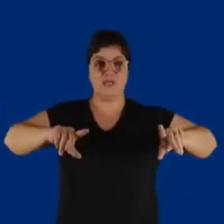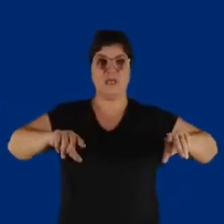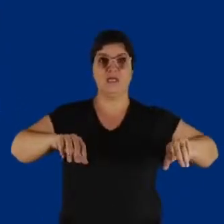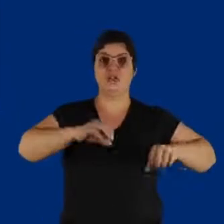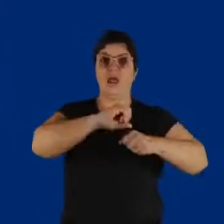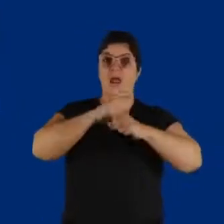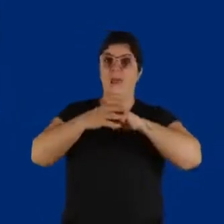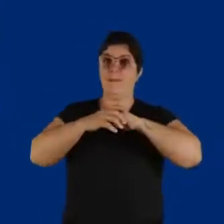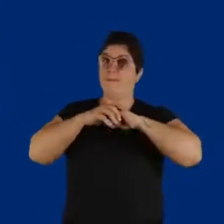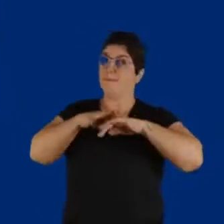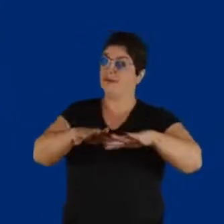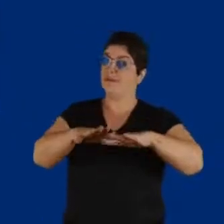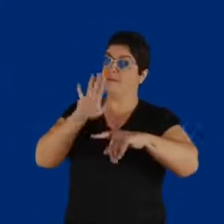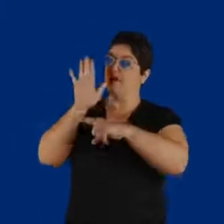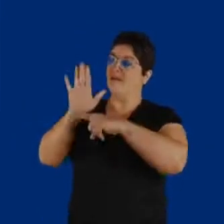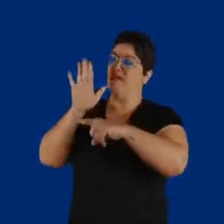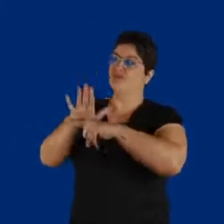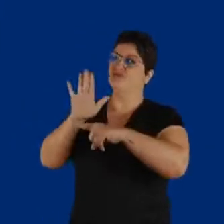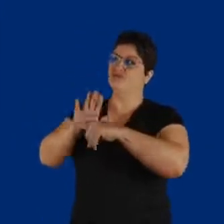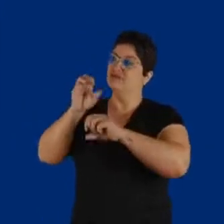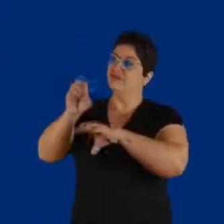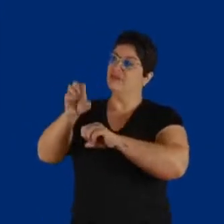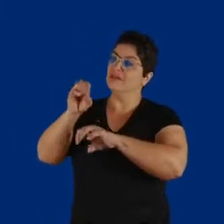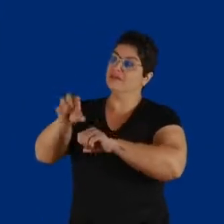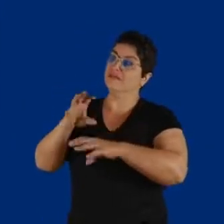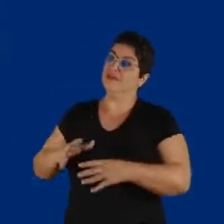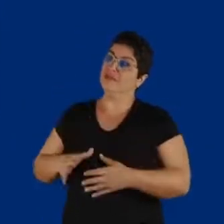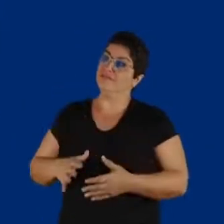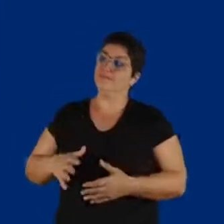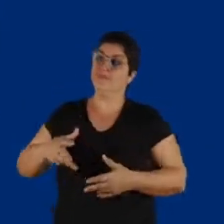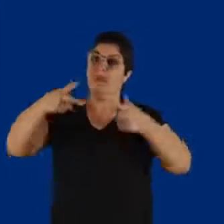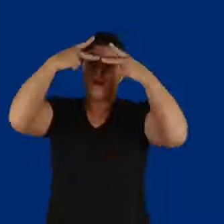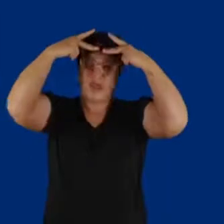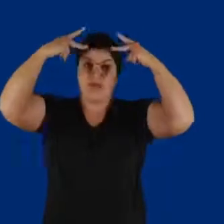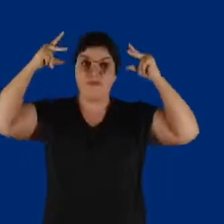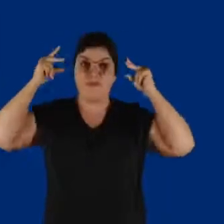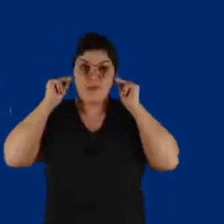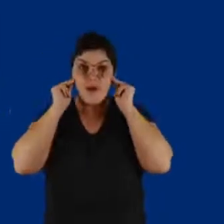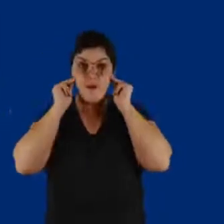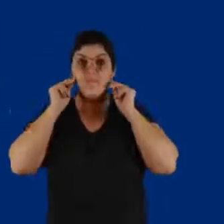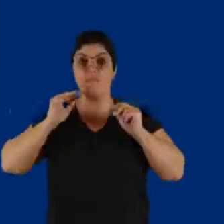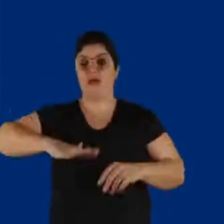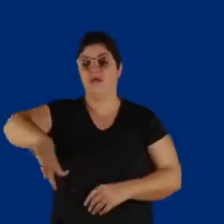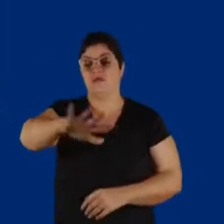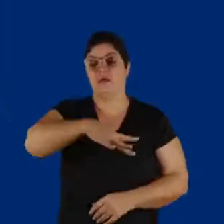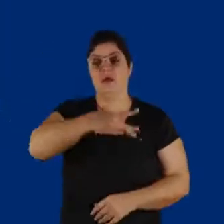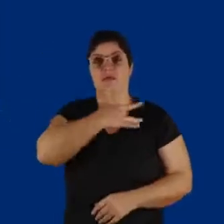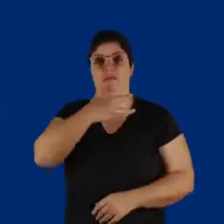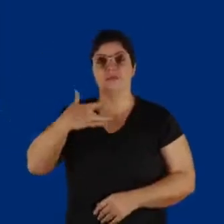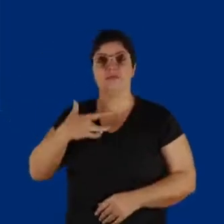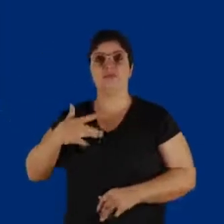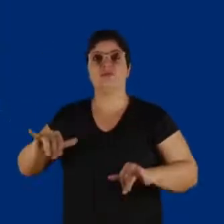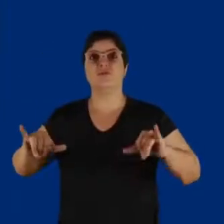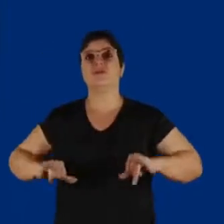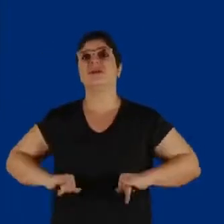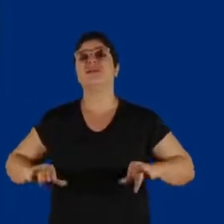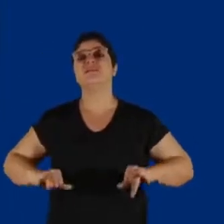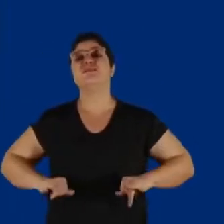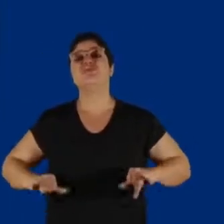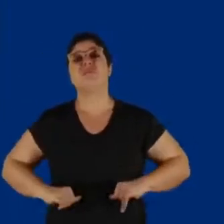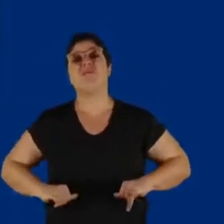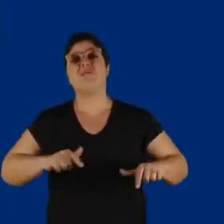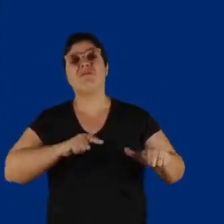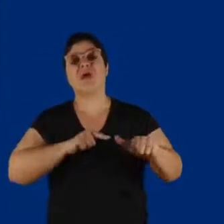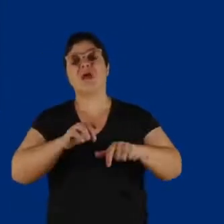ajudando. Essa apreciação dos nossos enfermeiros, da área de saúde. Veja só quem está sofrendo de burnout. A área